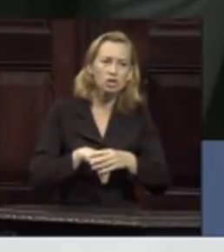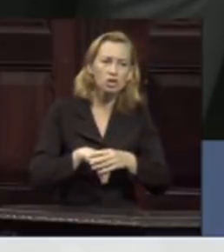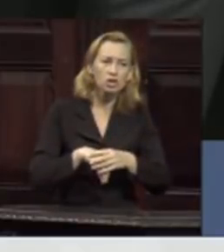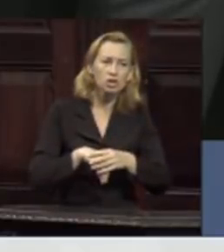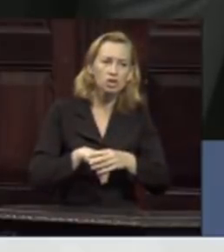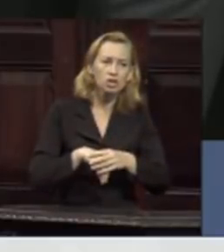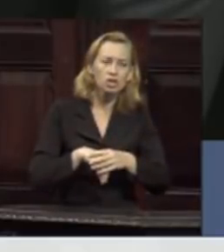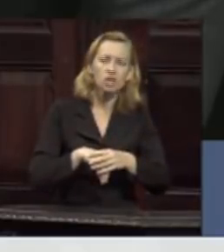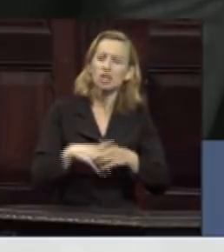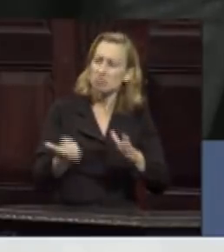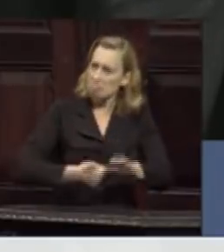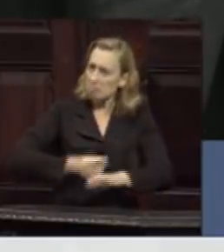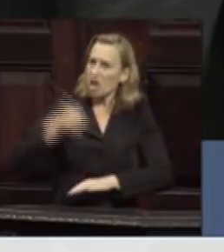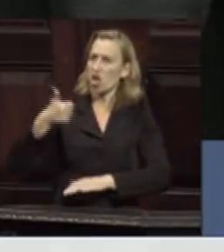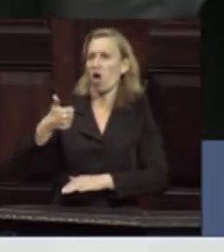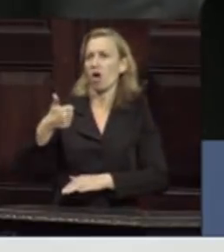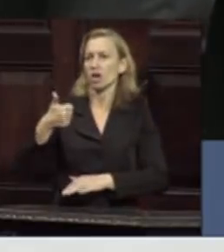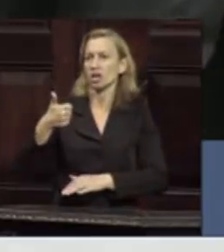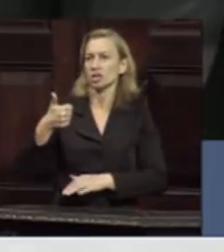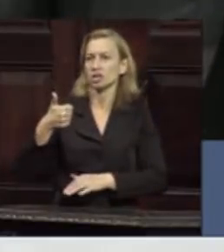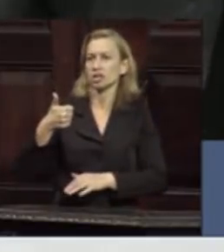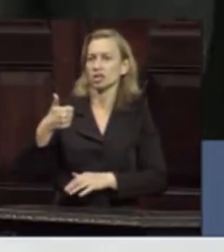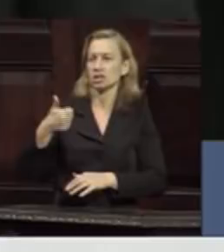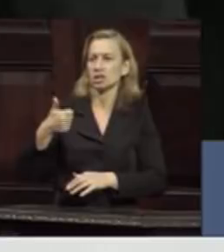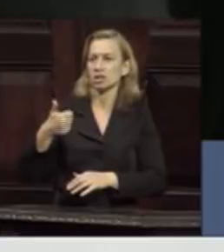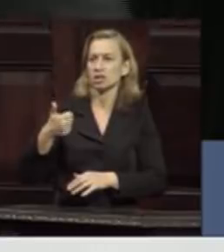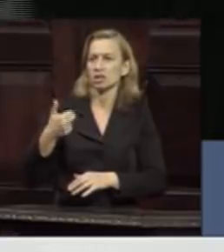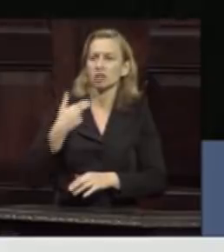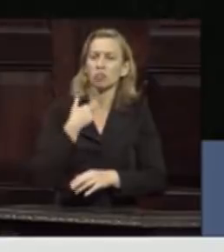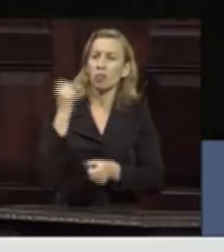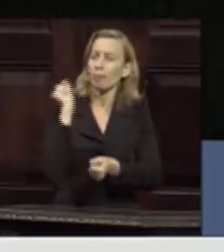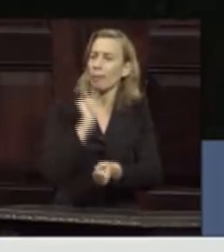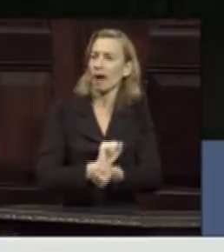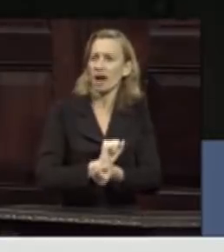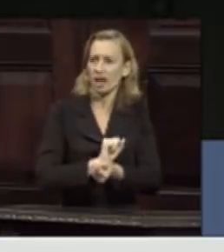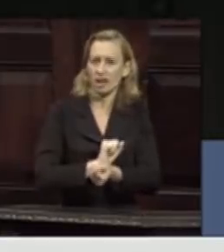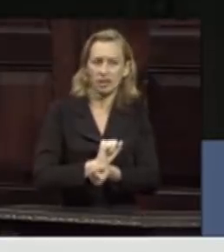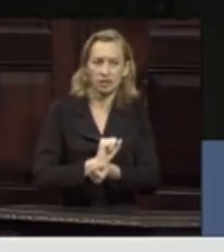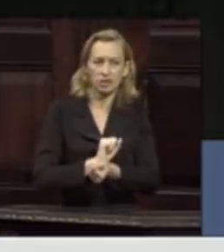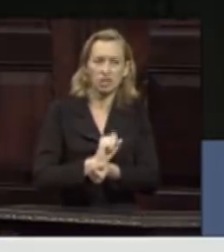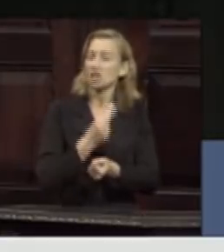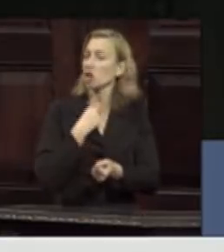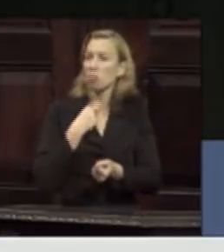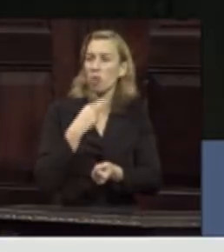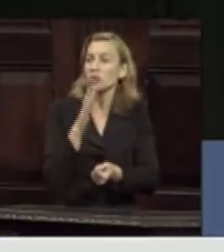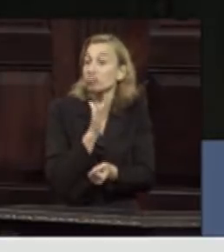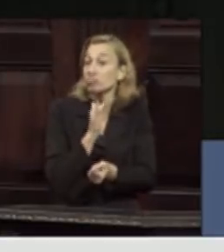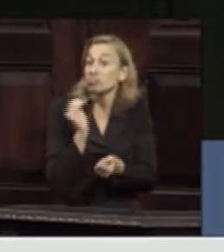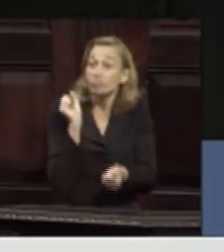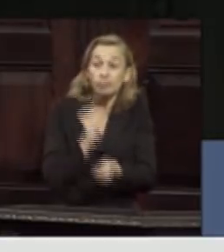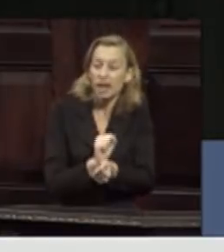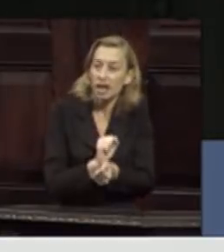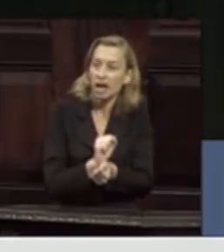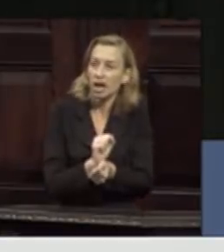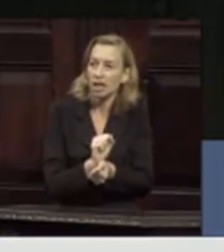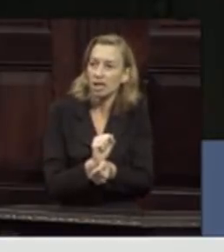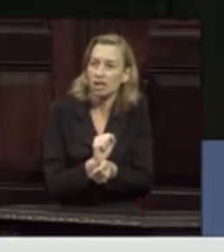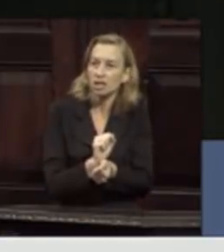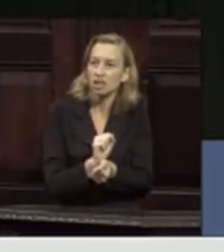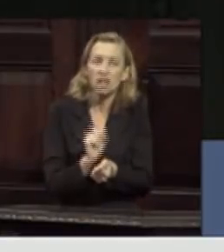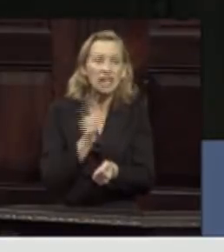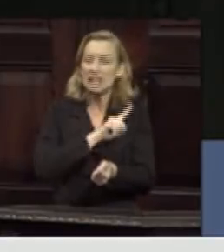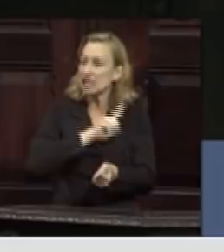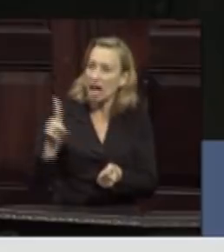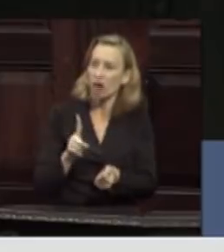Se ficar para depois, morreu. Esse esforço todo não pode morrer na praia. Não pode morrer e não